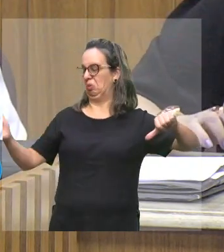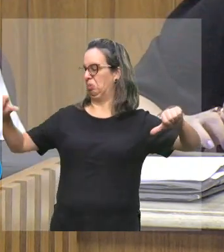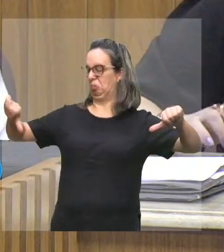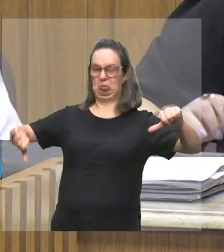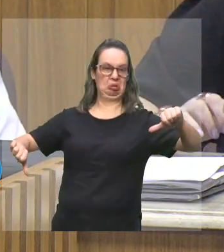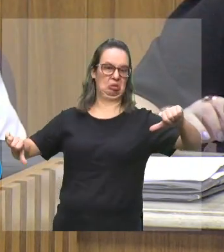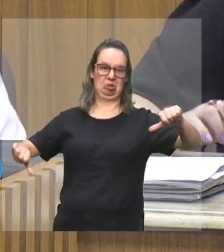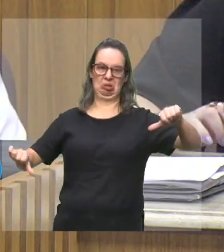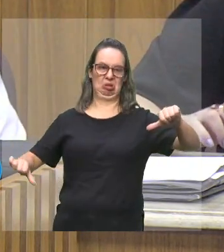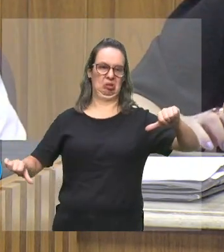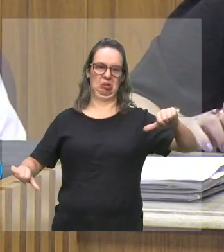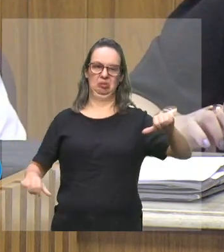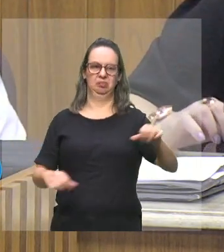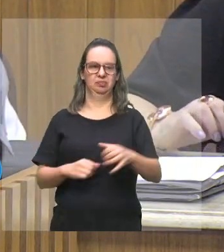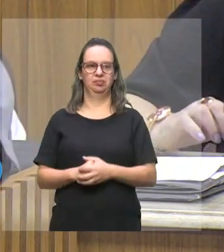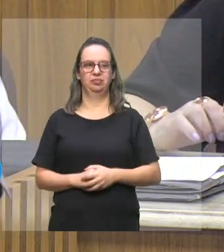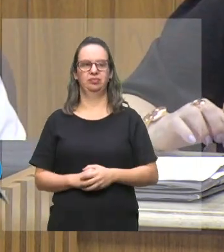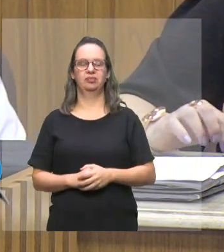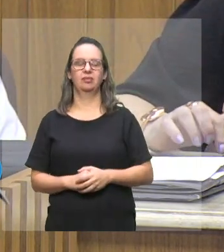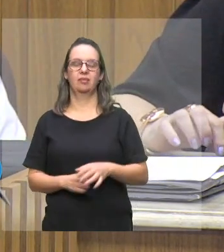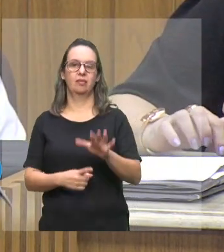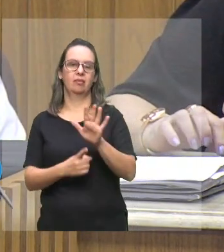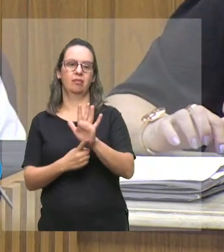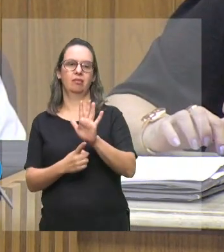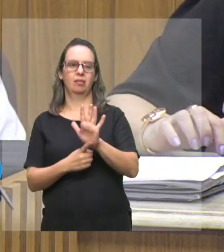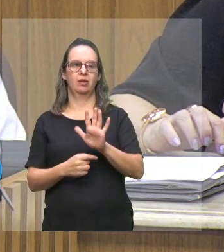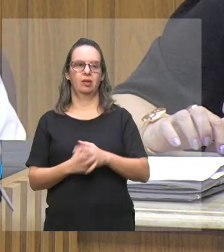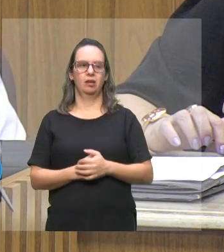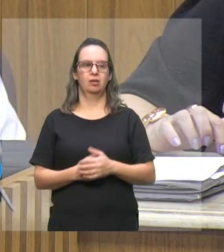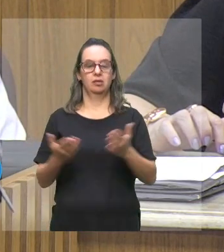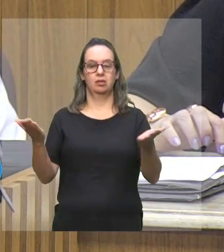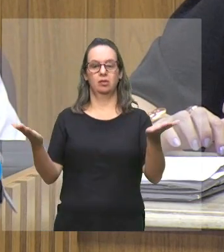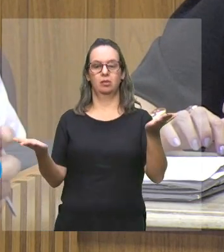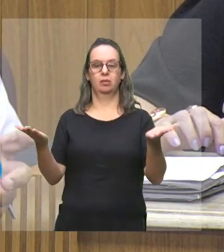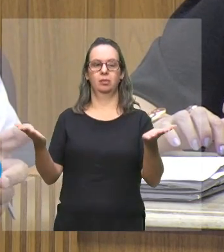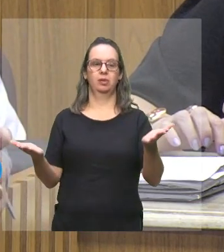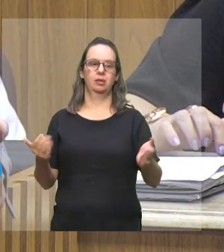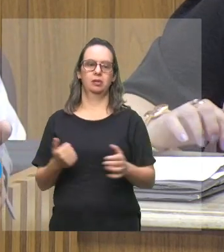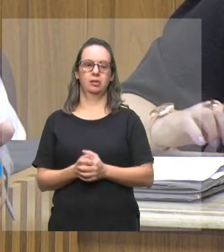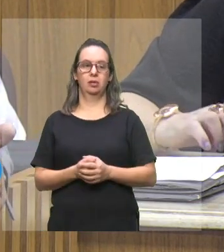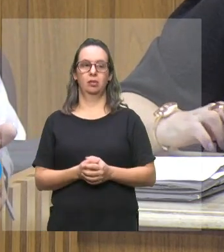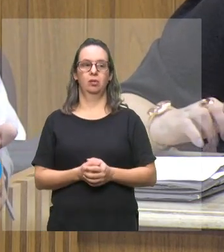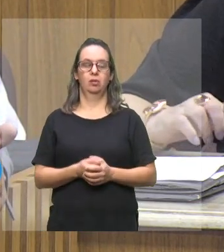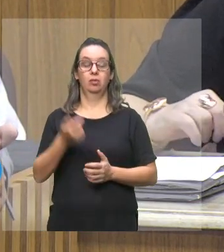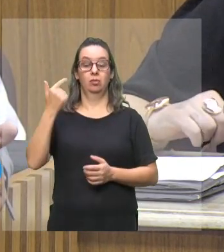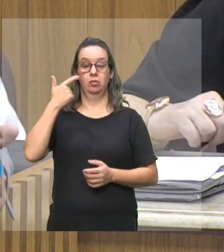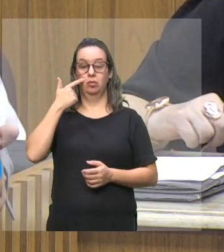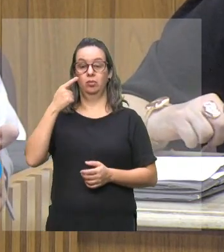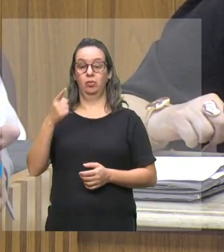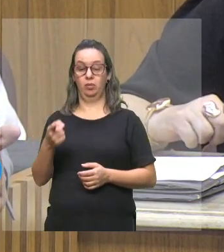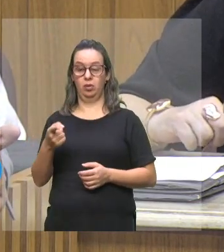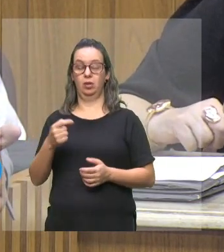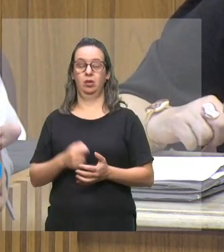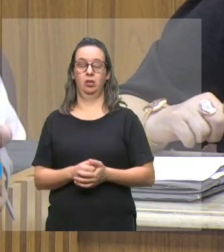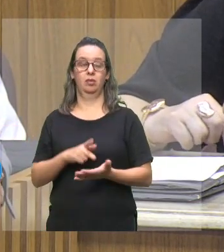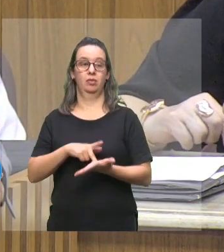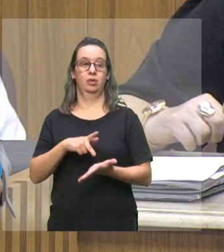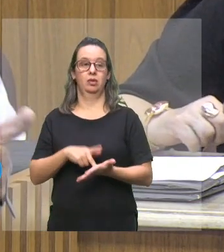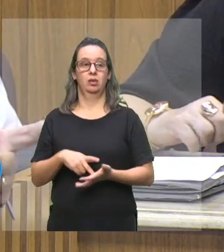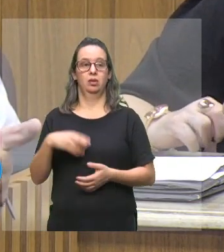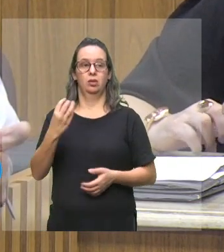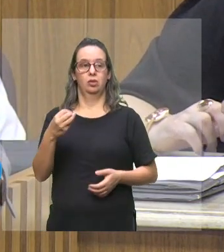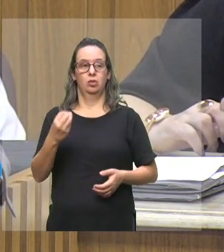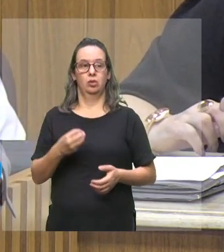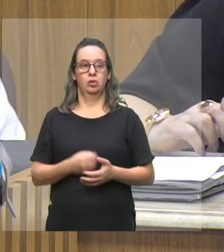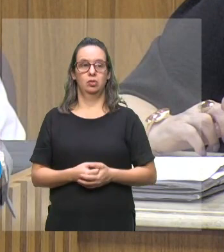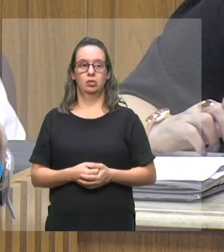tá, aquele aspecto está ruim. Não é? Então a gente consegue enxergar a realidade quando a gente consegue enxergar